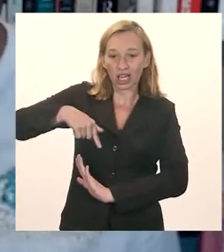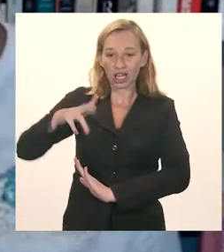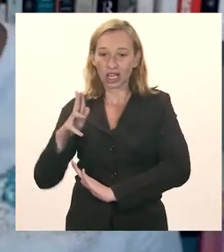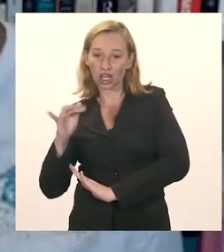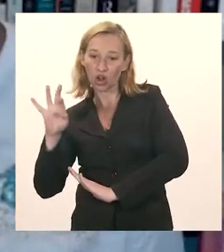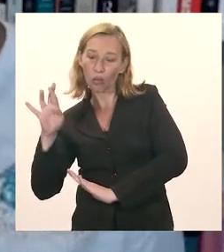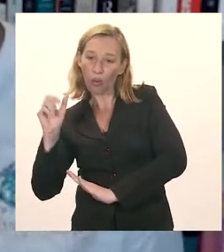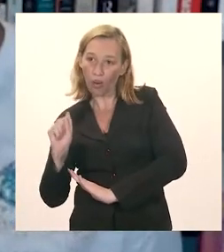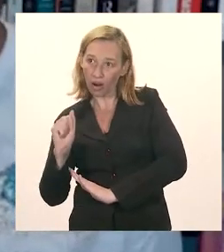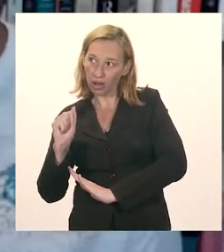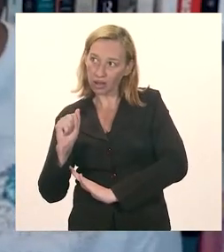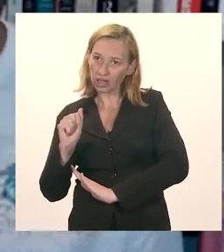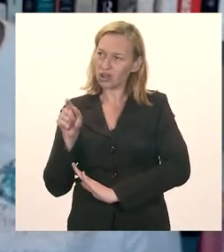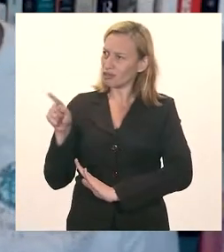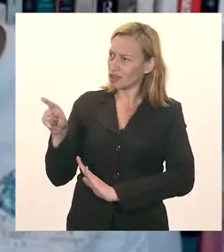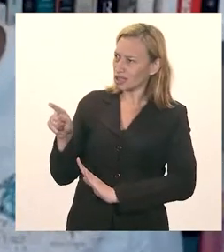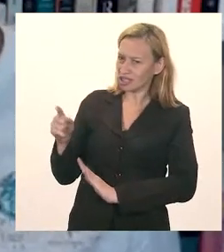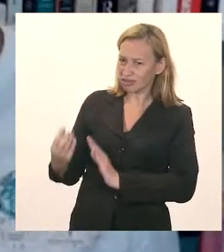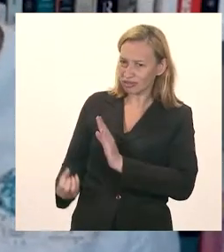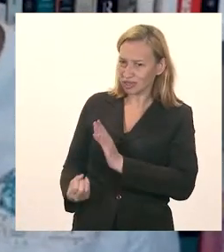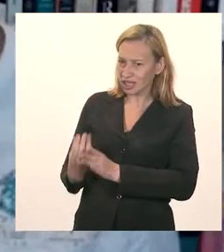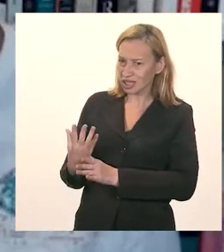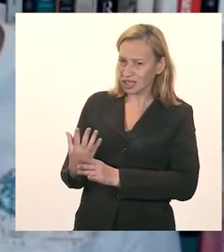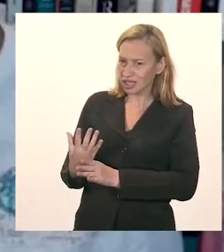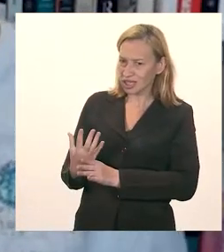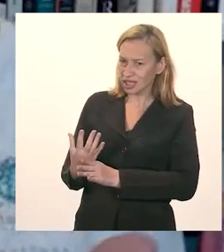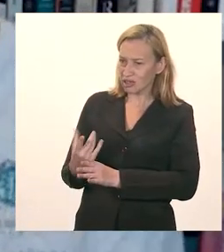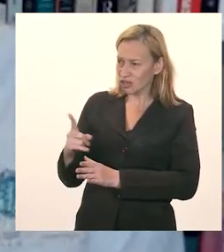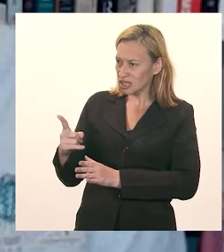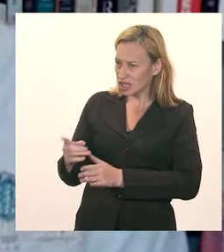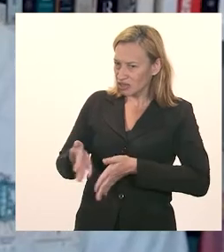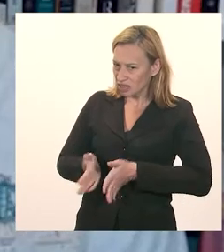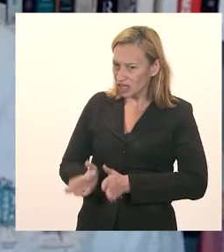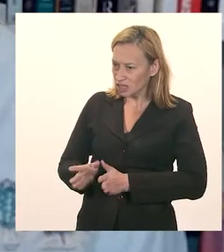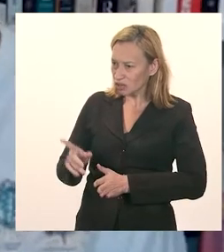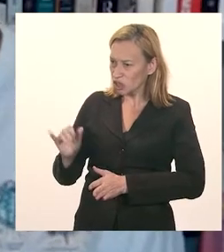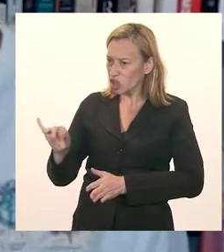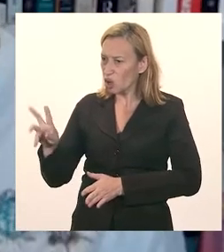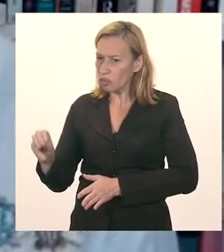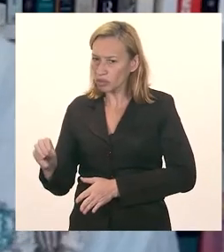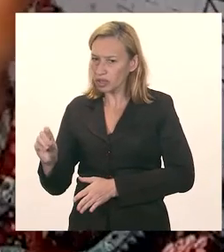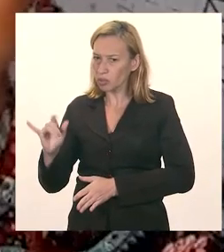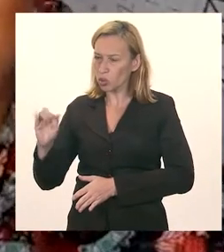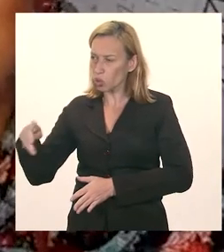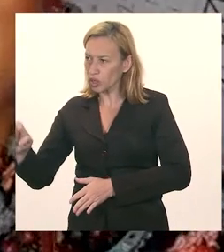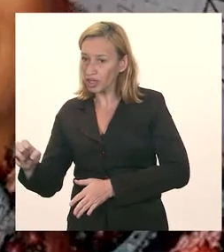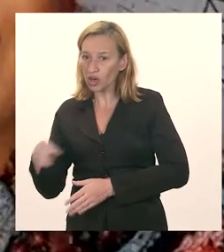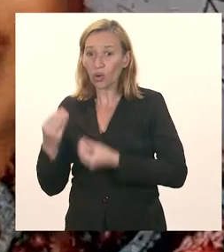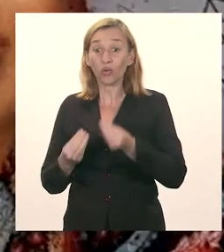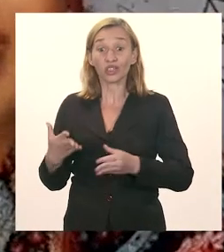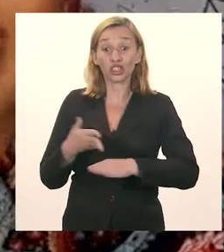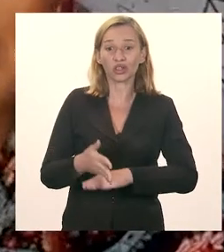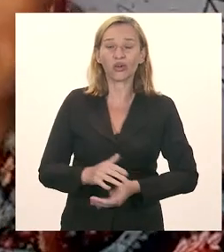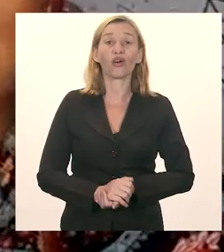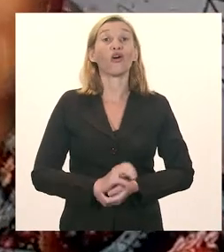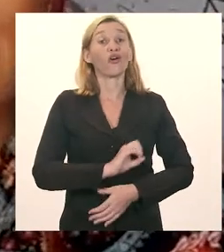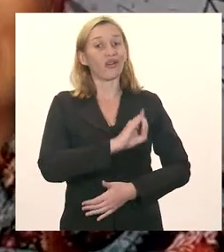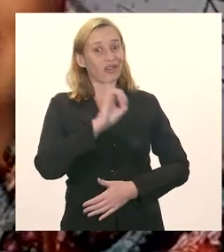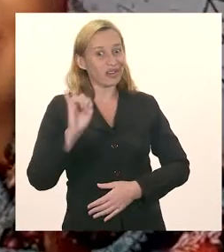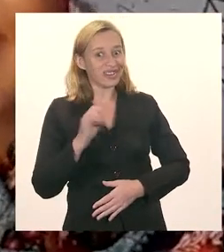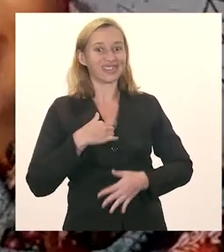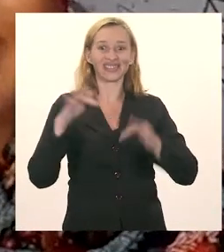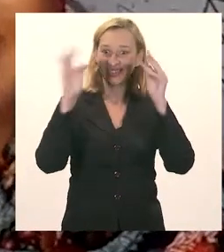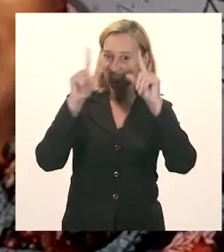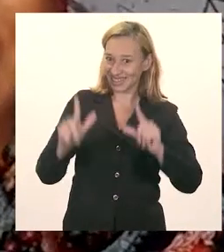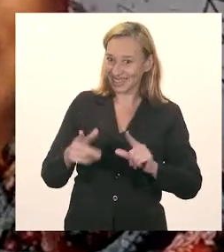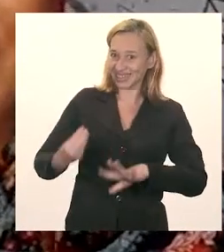quilombola. Você não nasceu no quilombo da Muçuca, mas como é que foi que você chegou até ele? Olá, eu estou